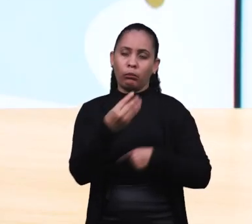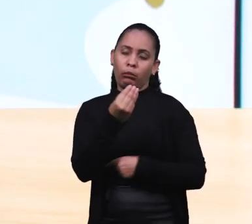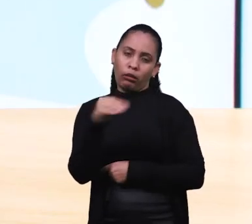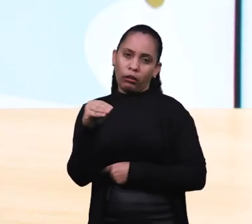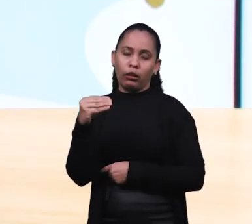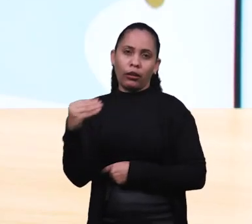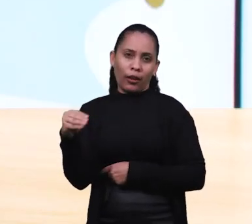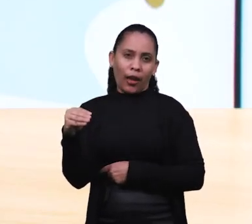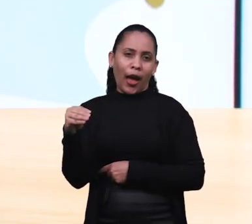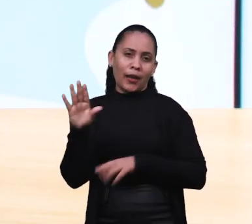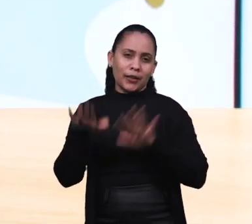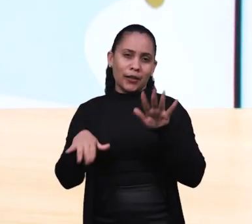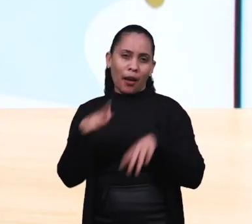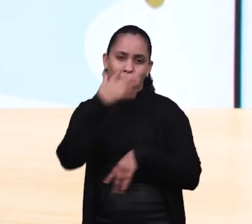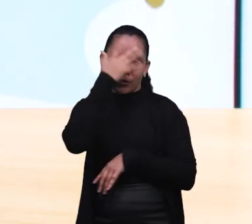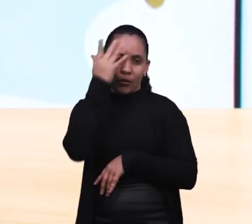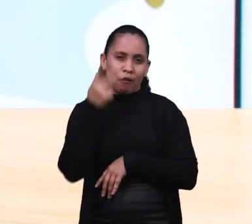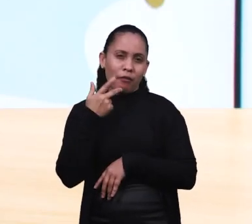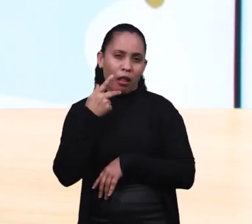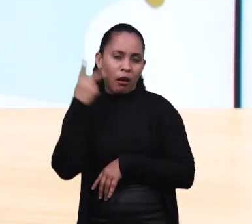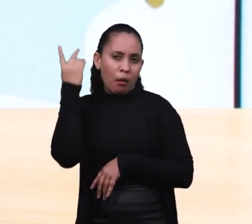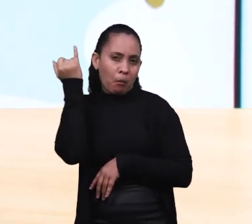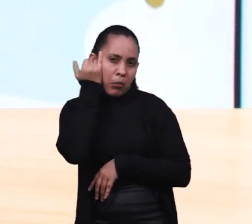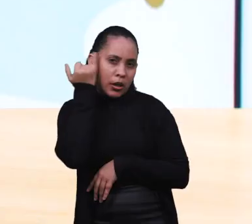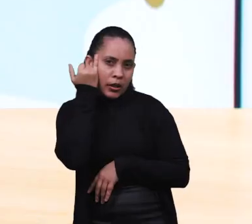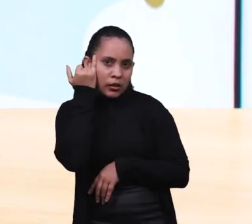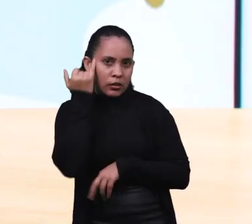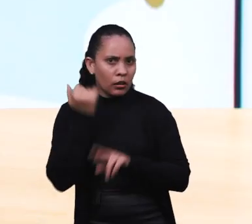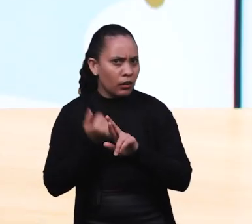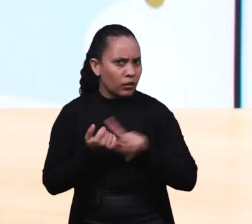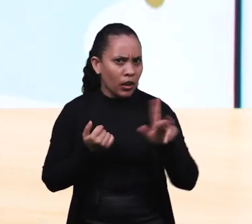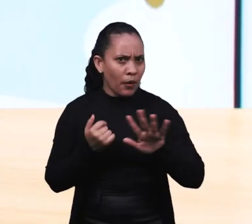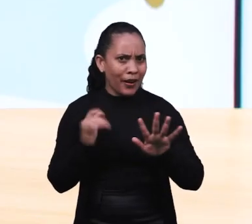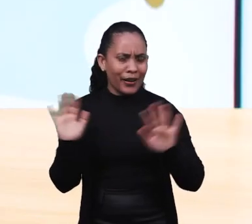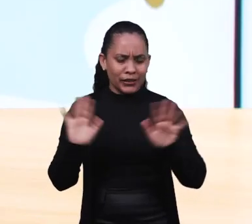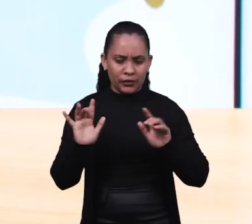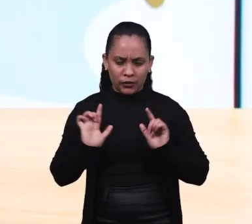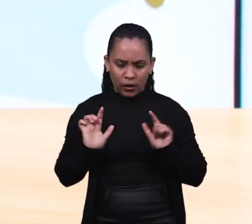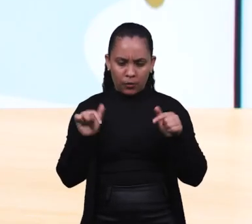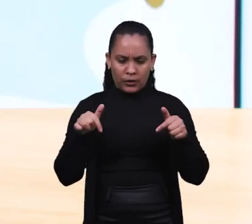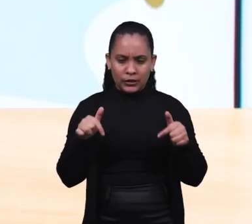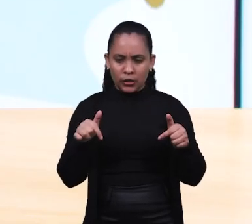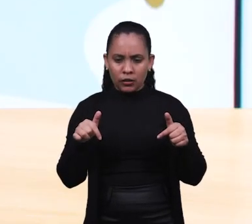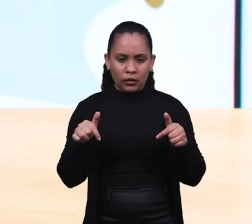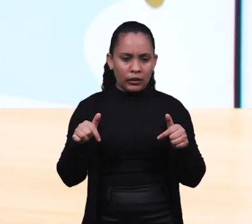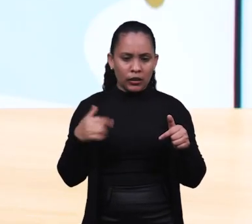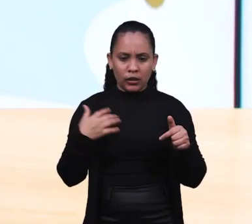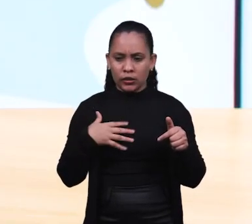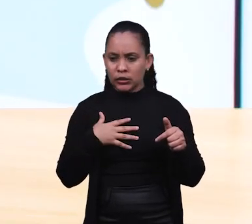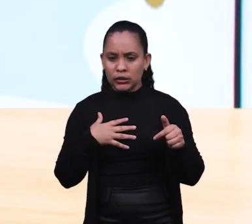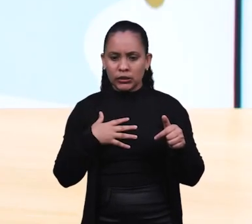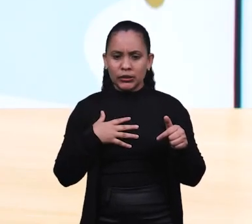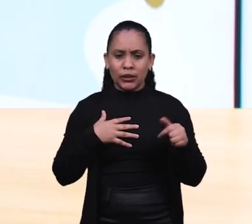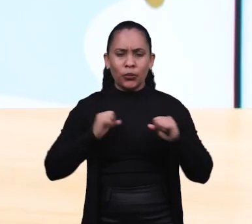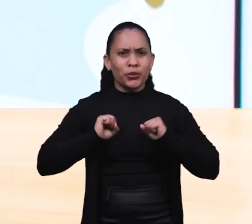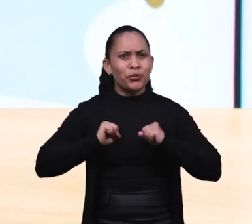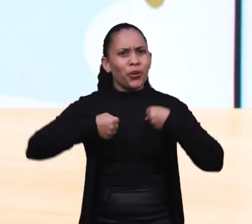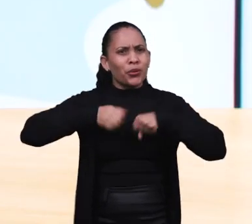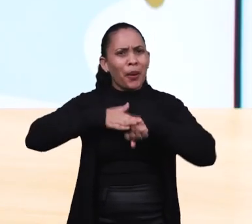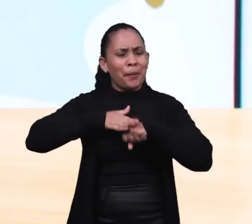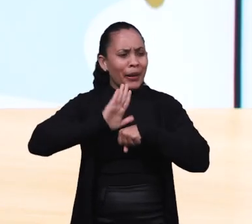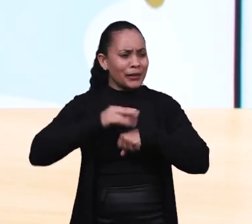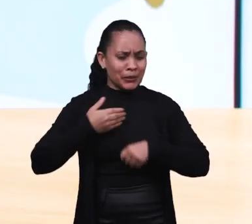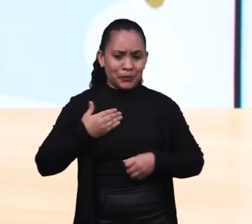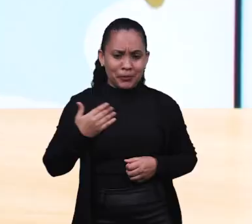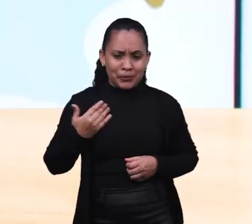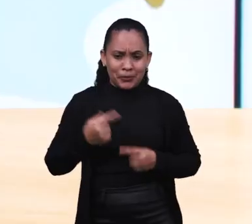preguiça. Não, é algo que te paralisa quando você está em uma atividade que te demanda mais e você precisa resolver,